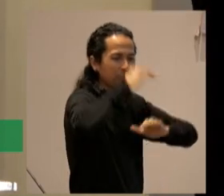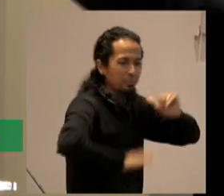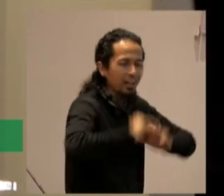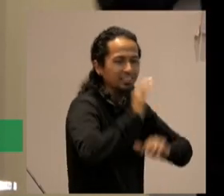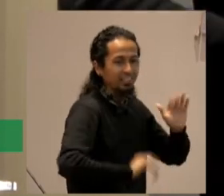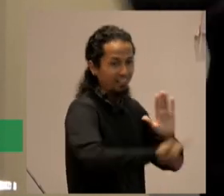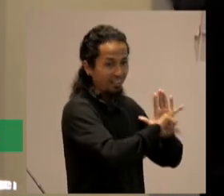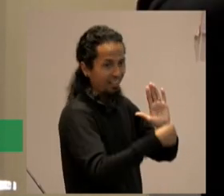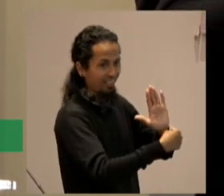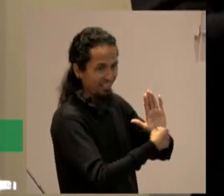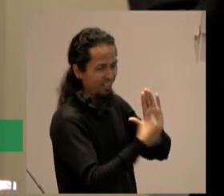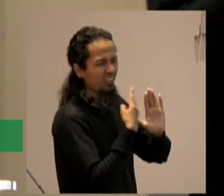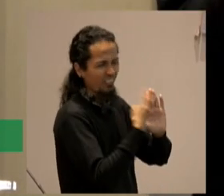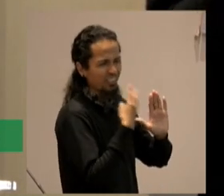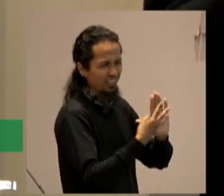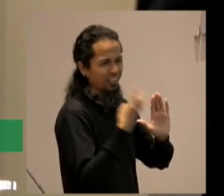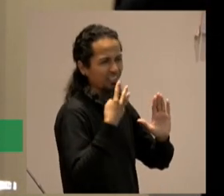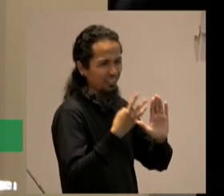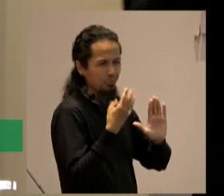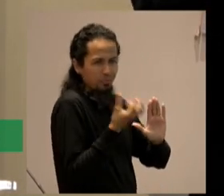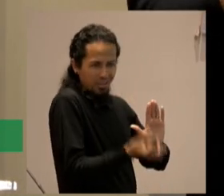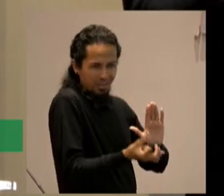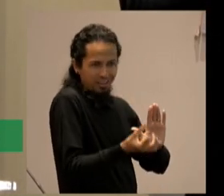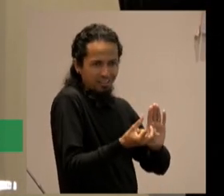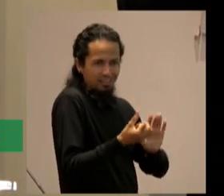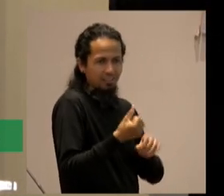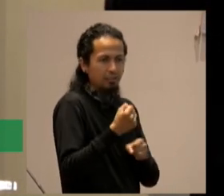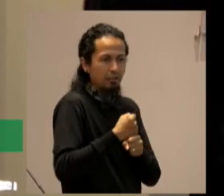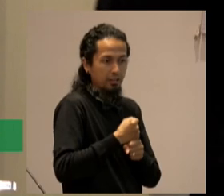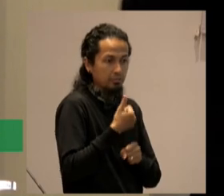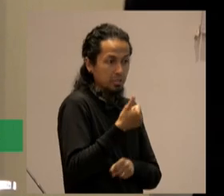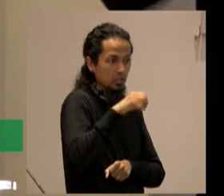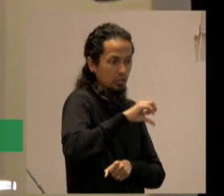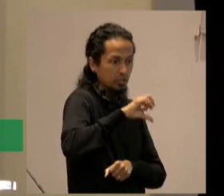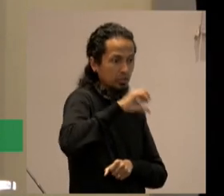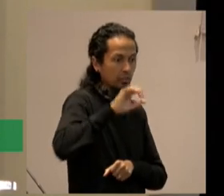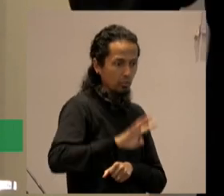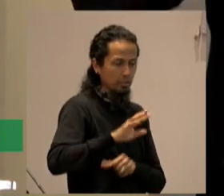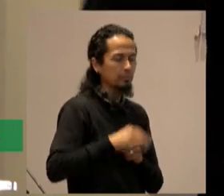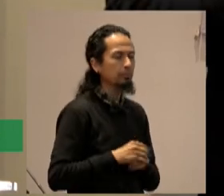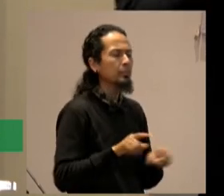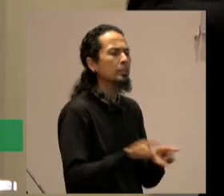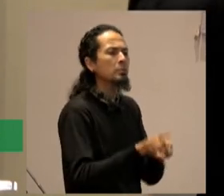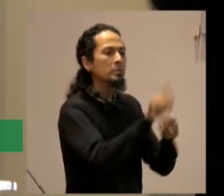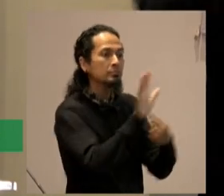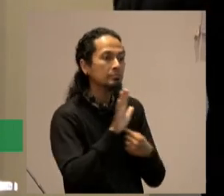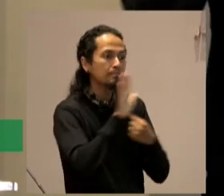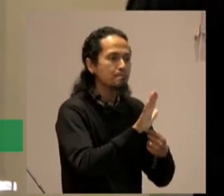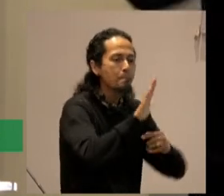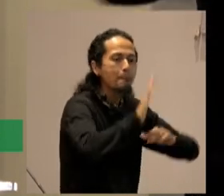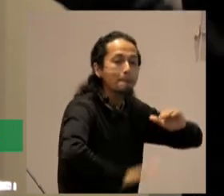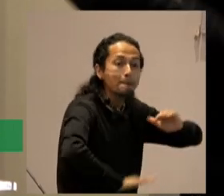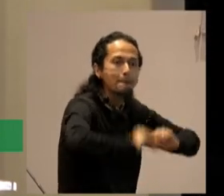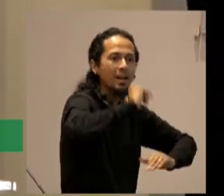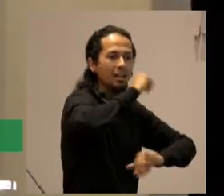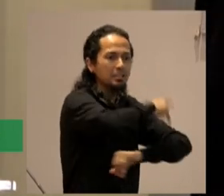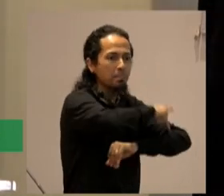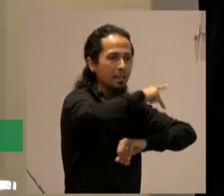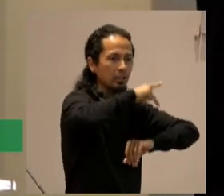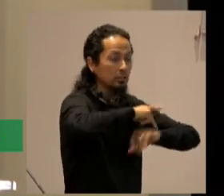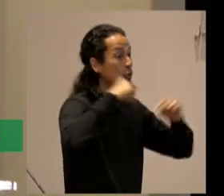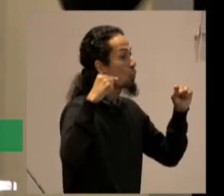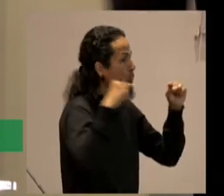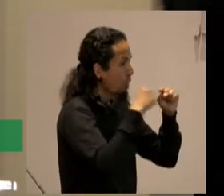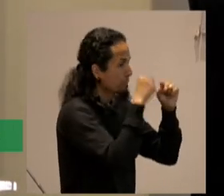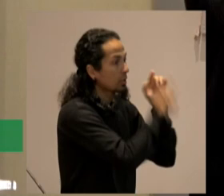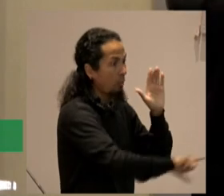Lei Municipal 446 de 94. Evidenciar práticas pedagógicas em consonância com as diretrizes